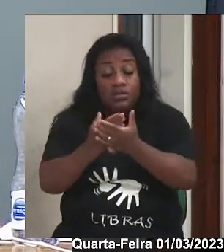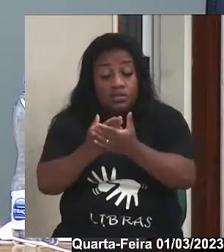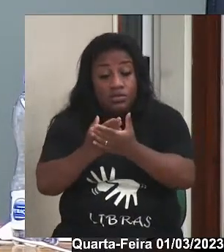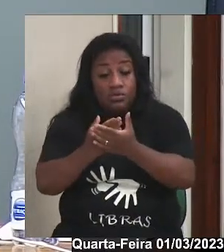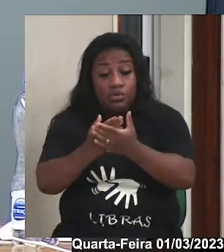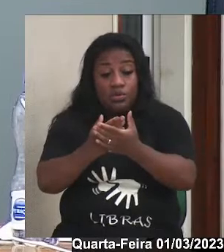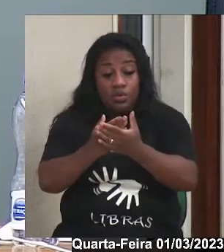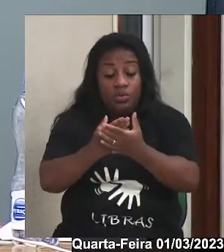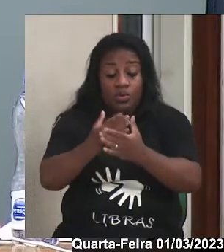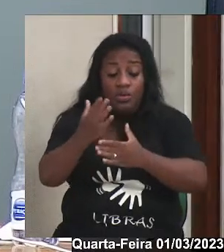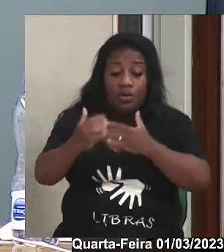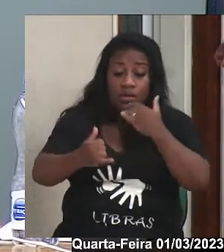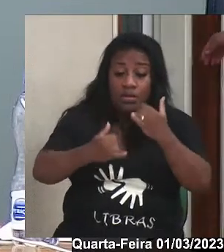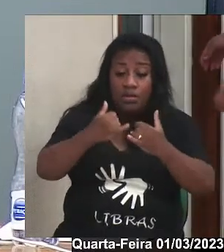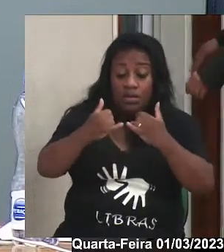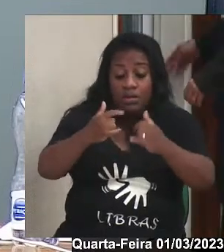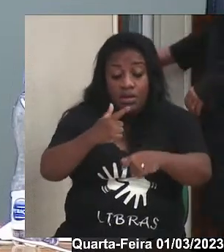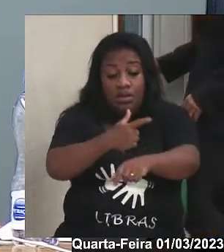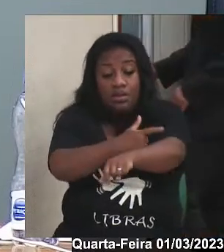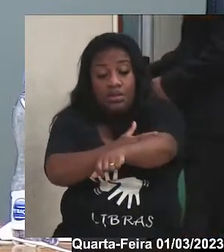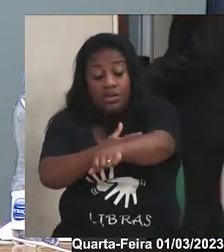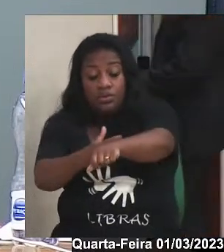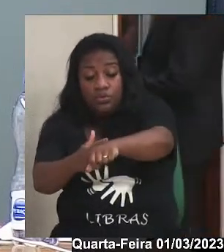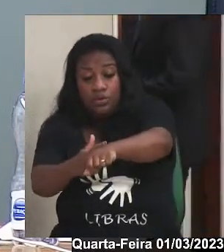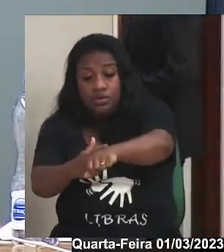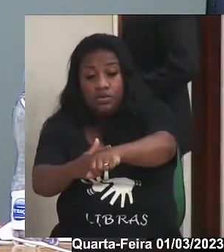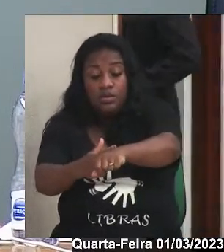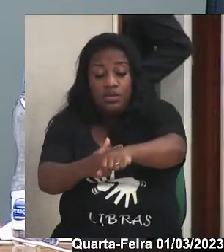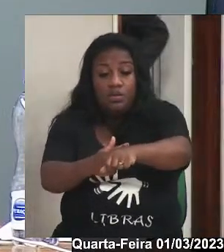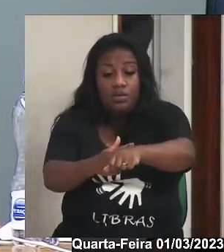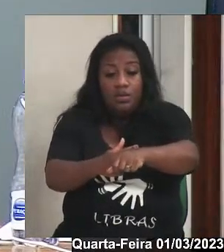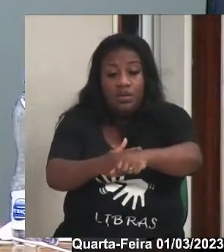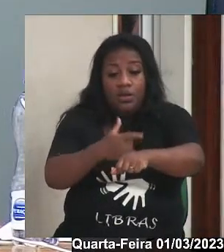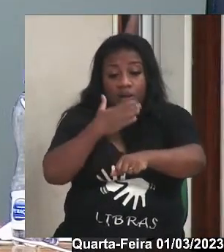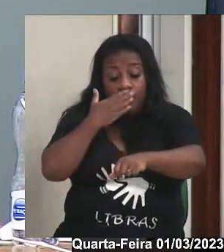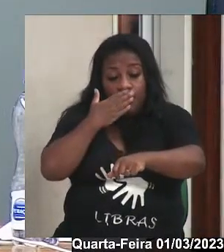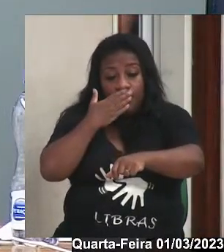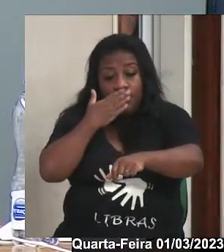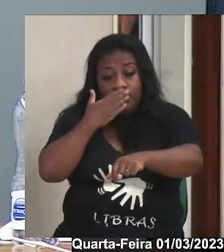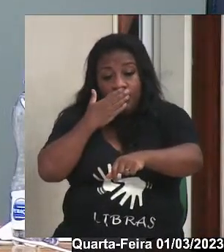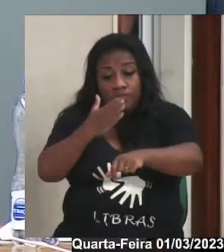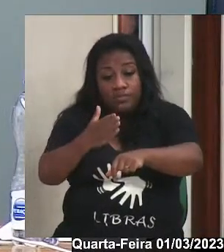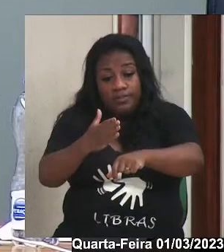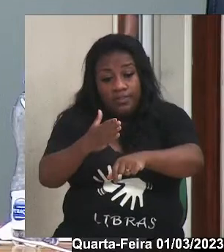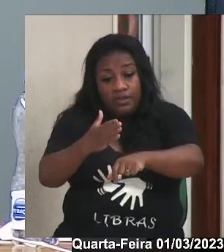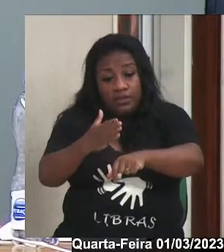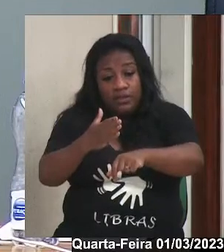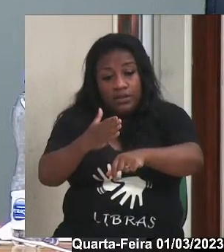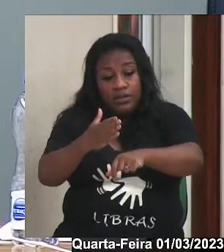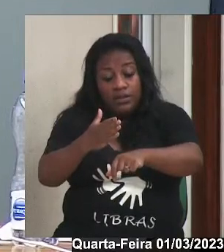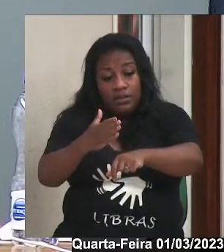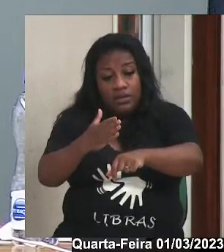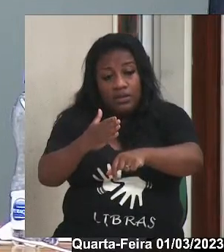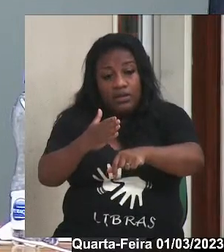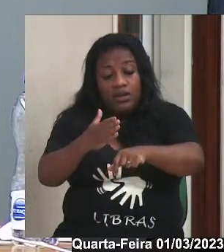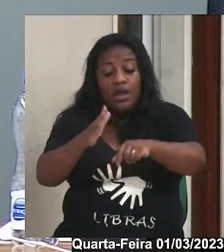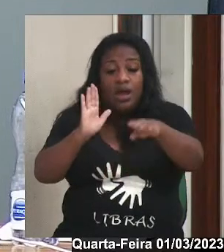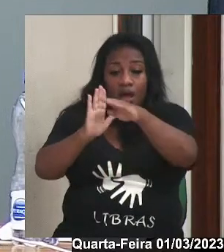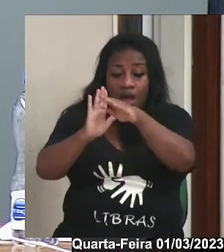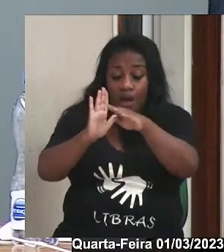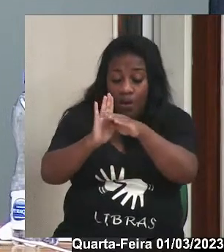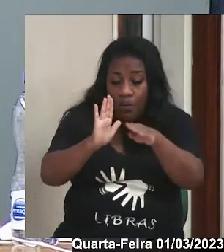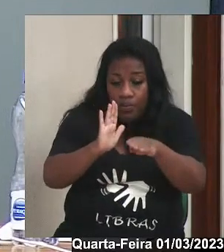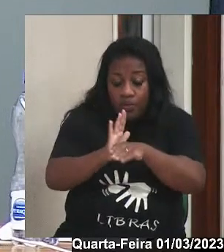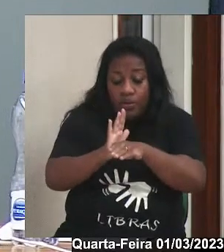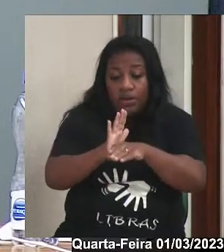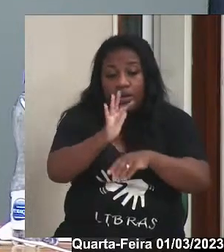de Embu das Artes. Indicação número 2/2023. Indica que seja feito estudos para aderência ao